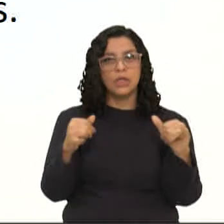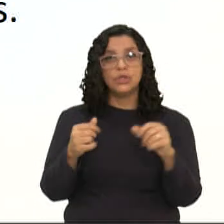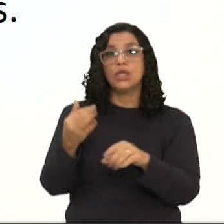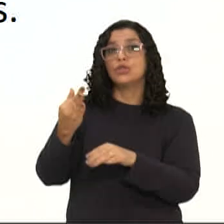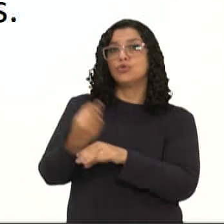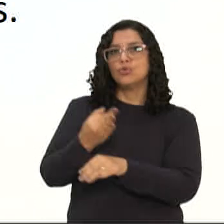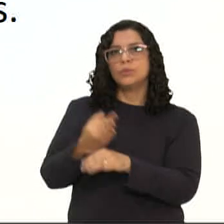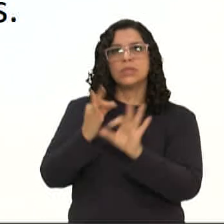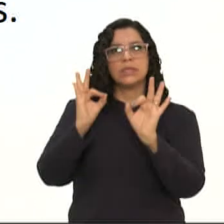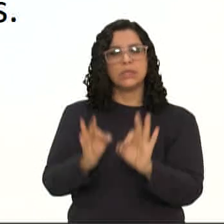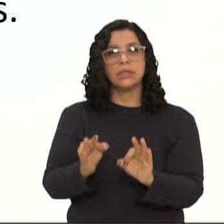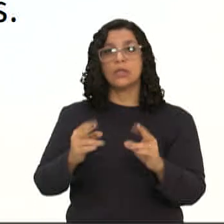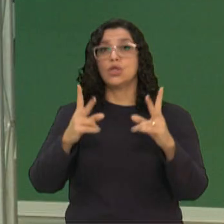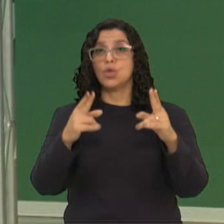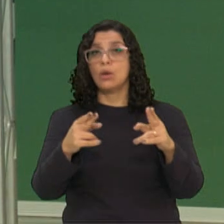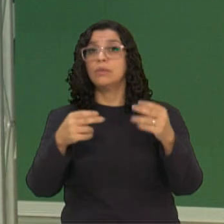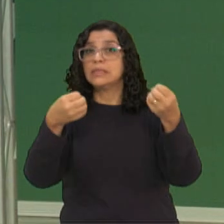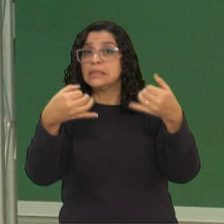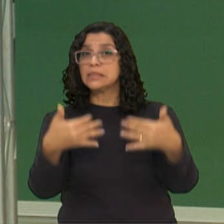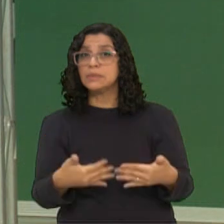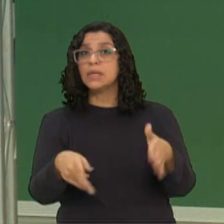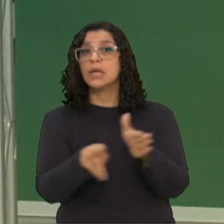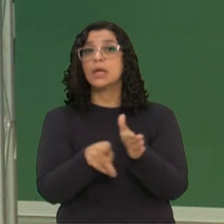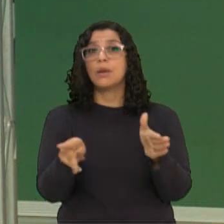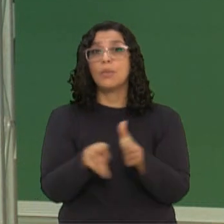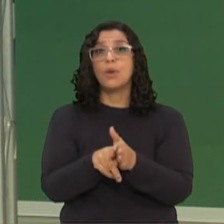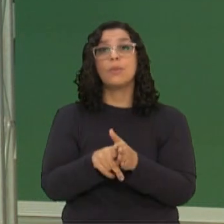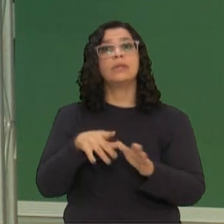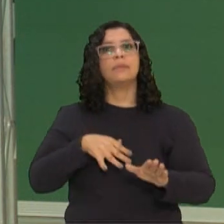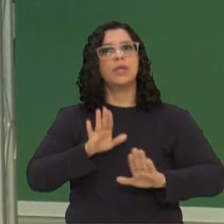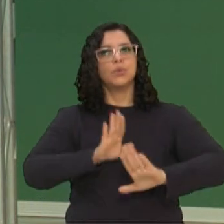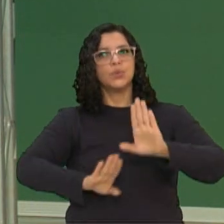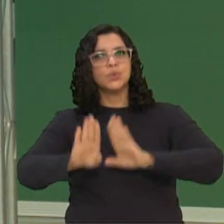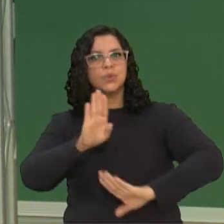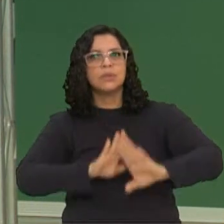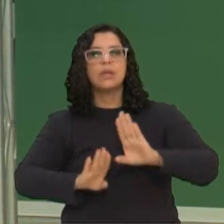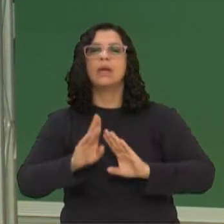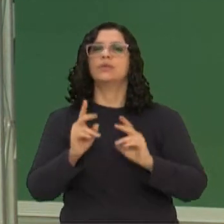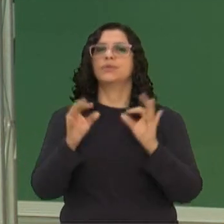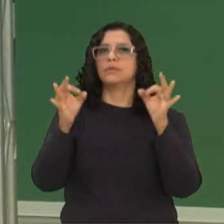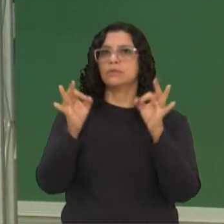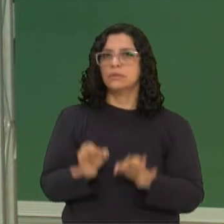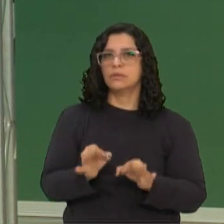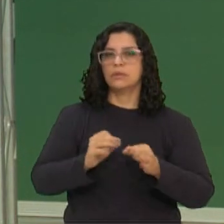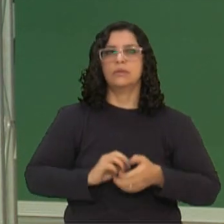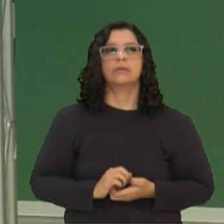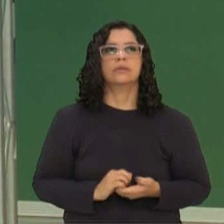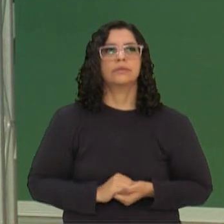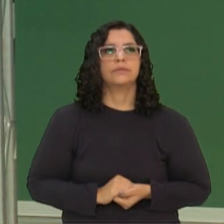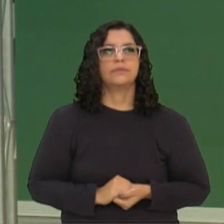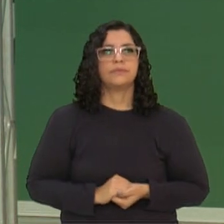mesma forma que antever os isolamentos e proteções adequadas.